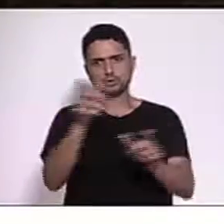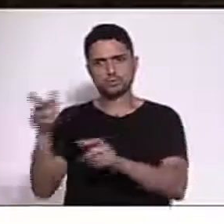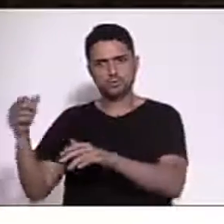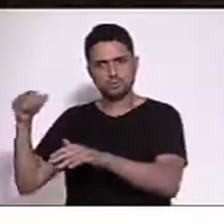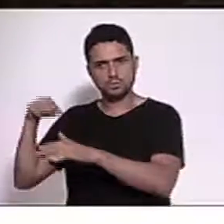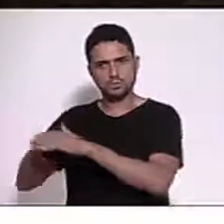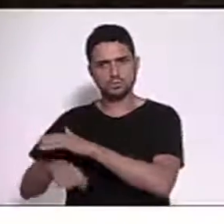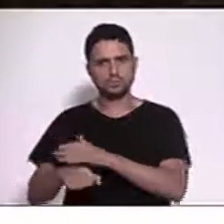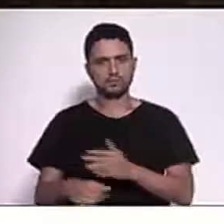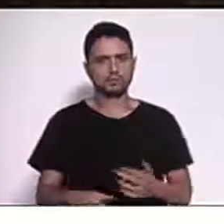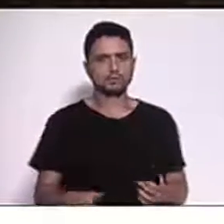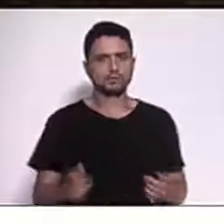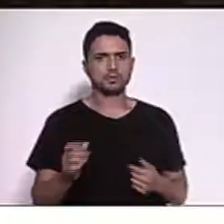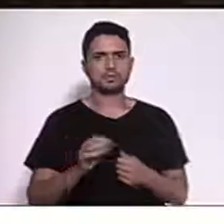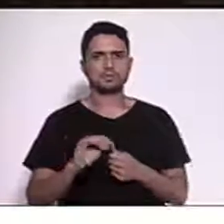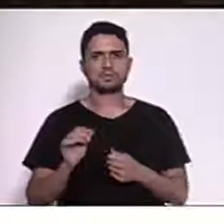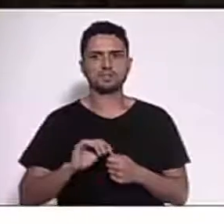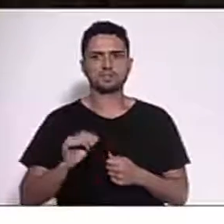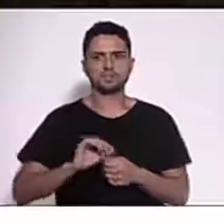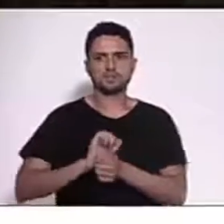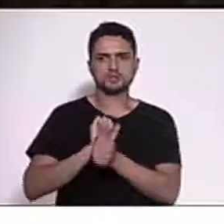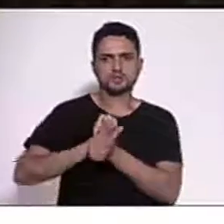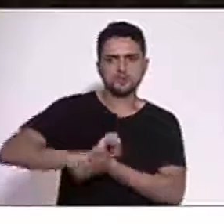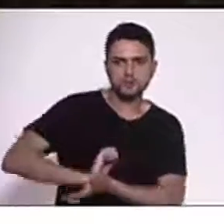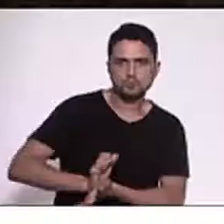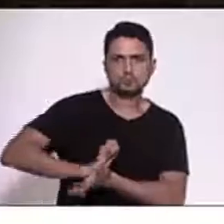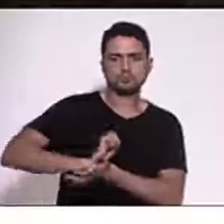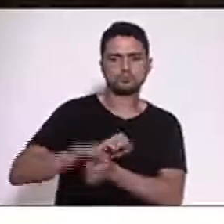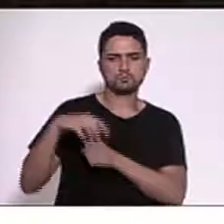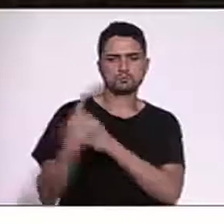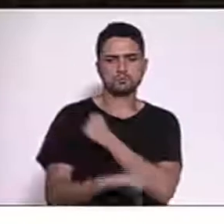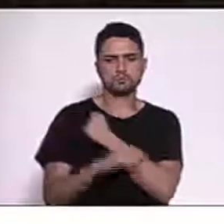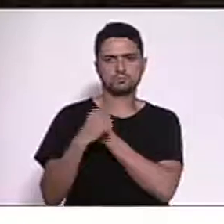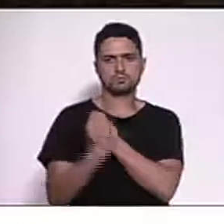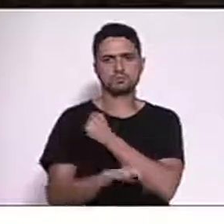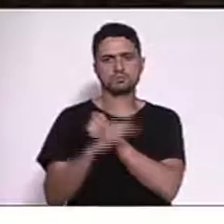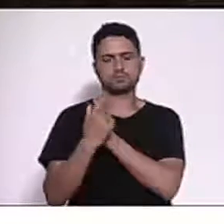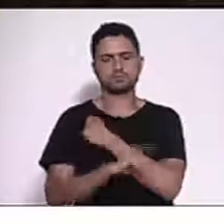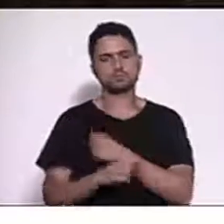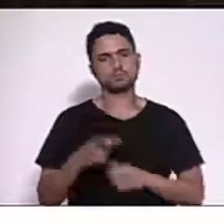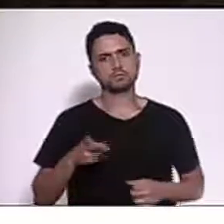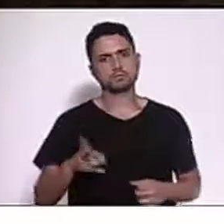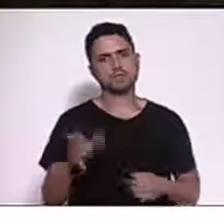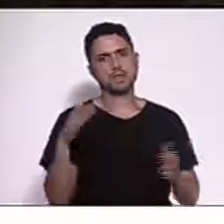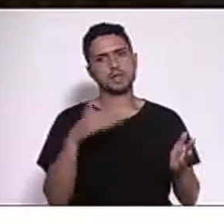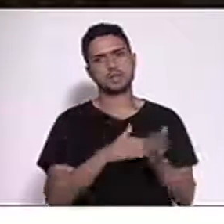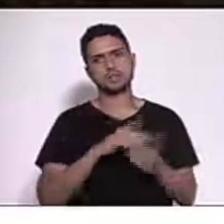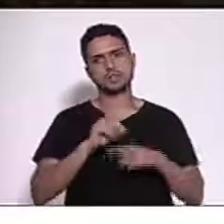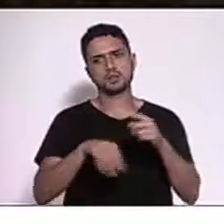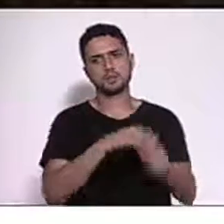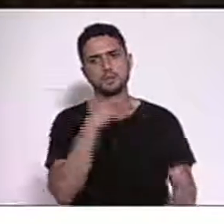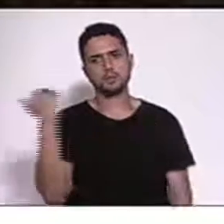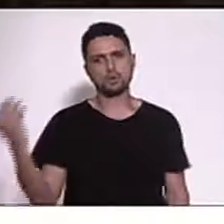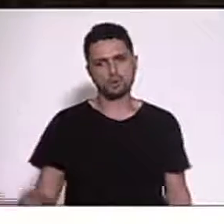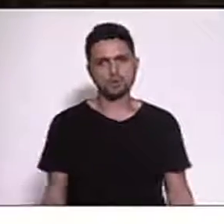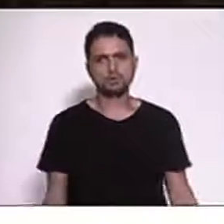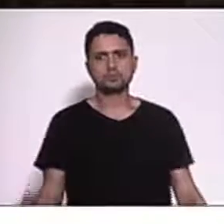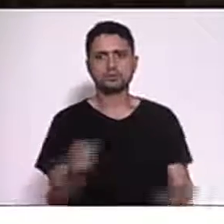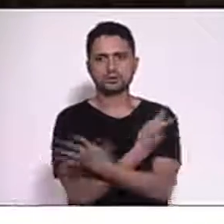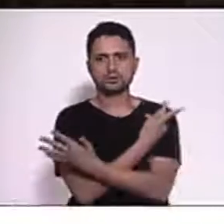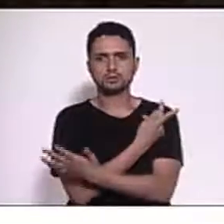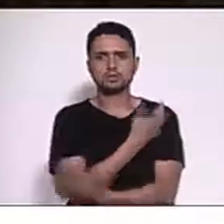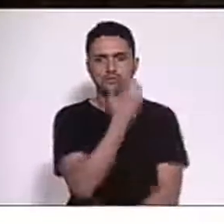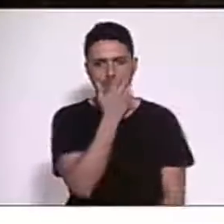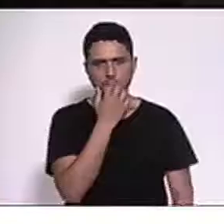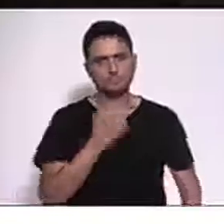a promoção da tortura permanente, até levar realmente à morte daqueles